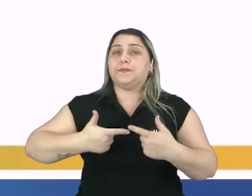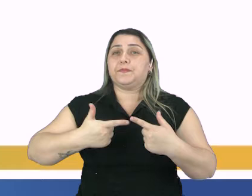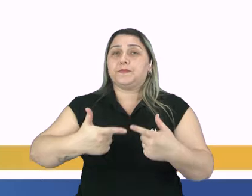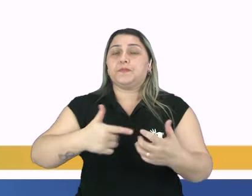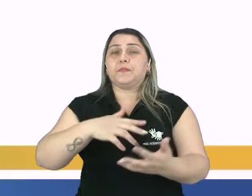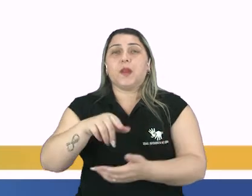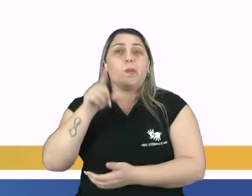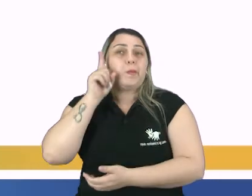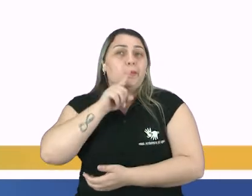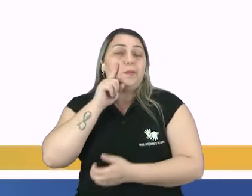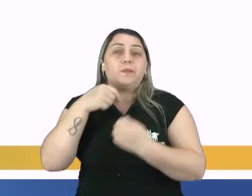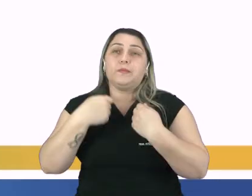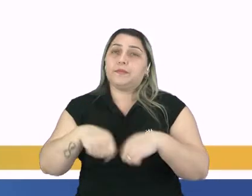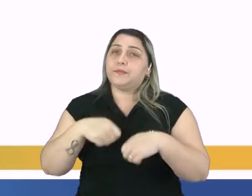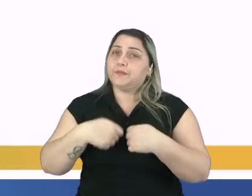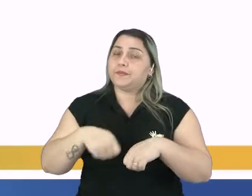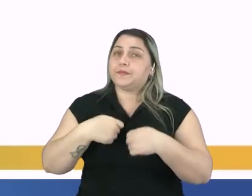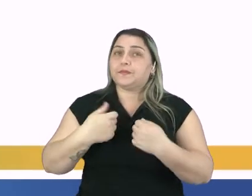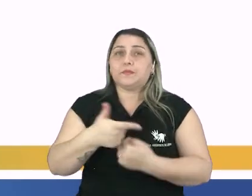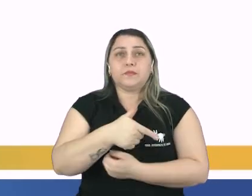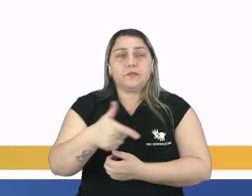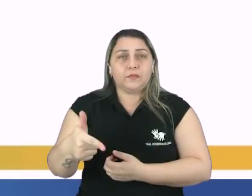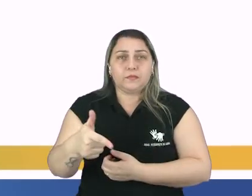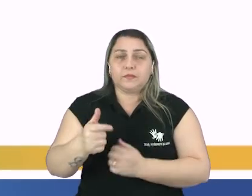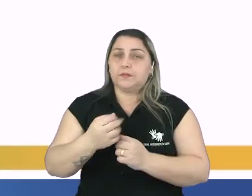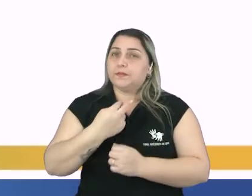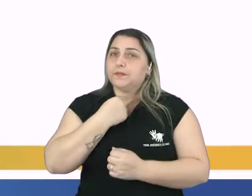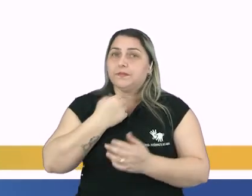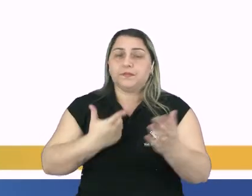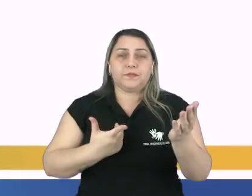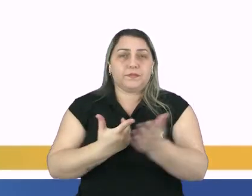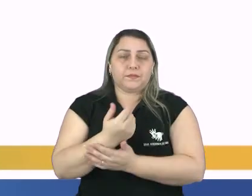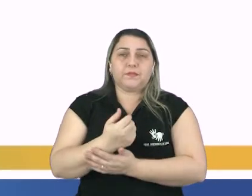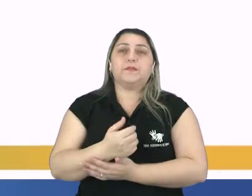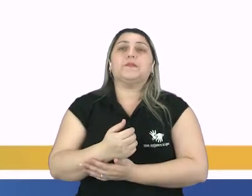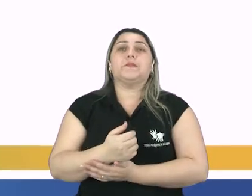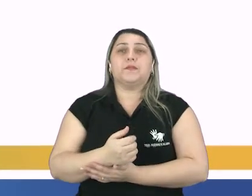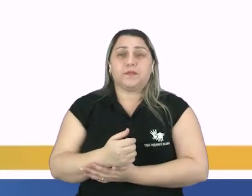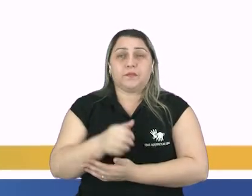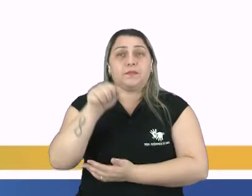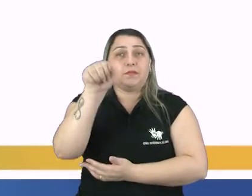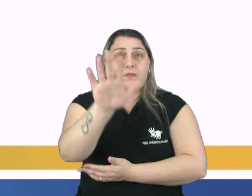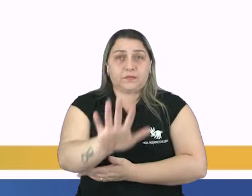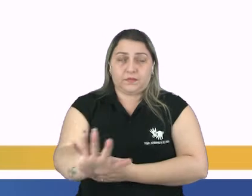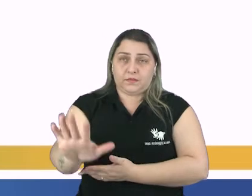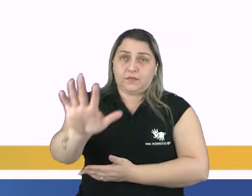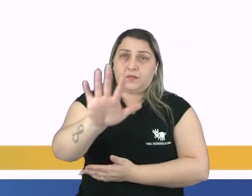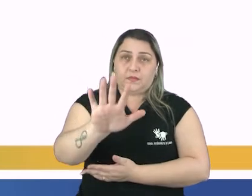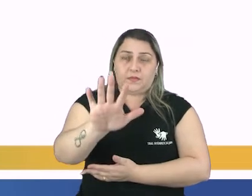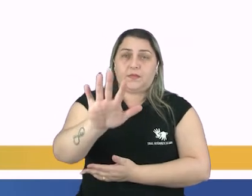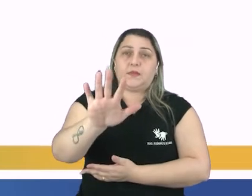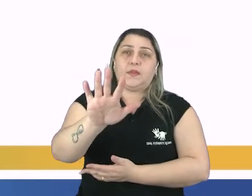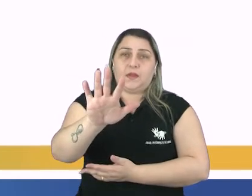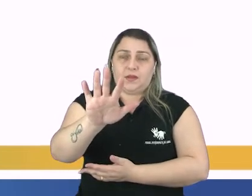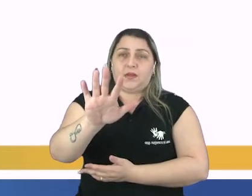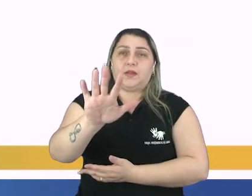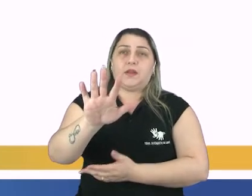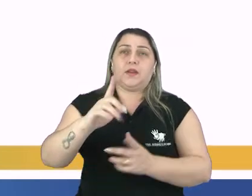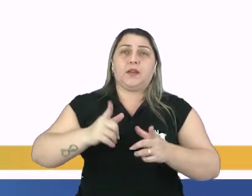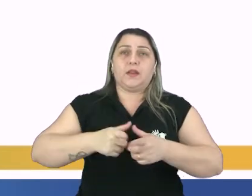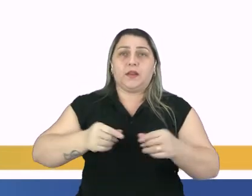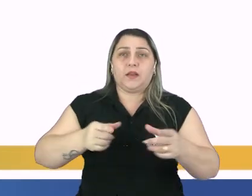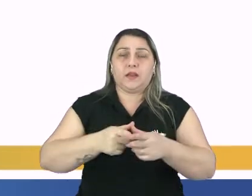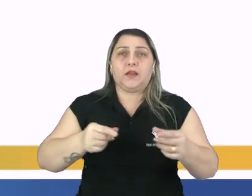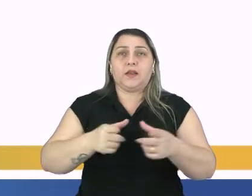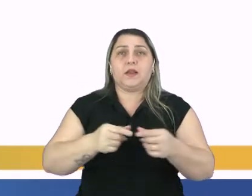Estados Unidos precisou da borracha e aí não podia comprar das colônias asiáticas que estavam sob o domínio do Japão,